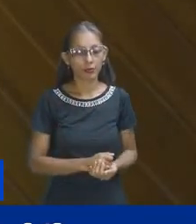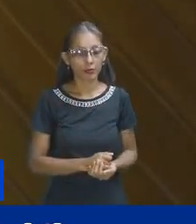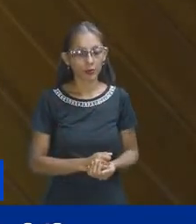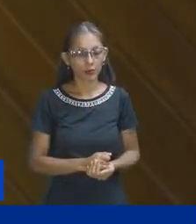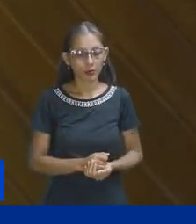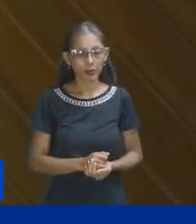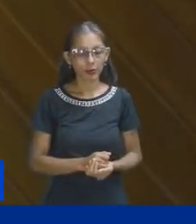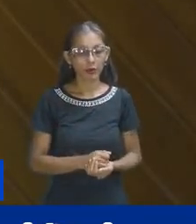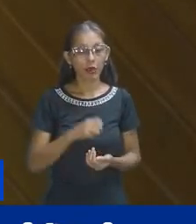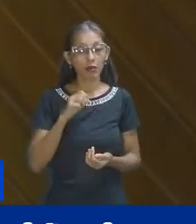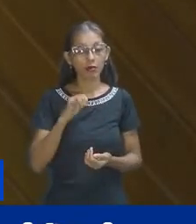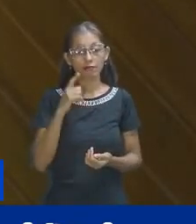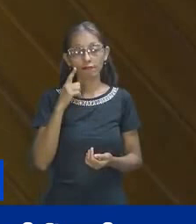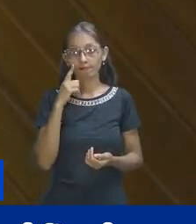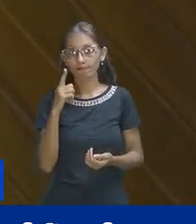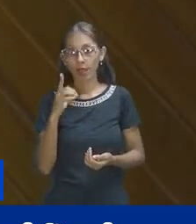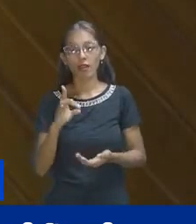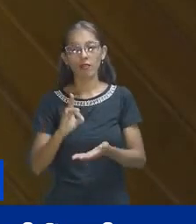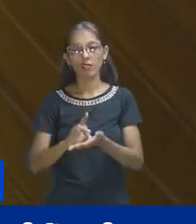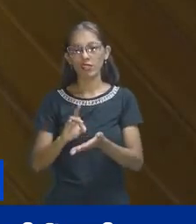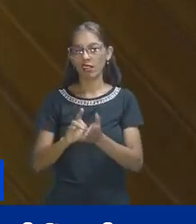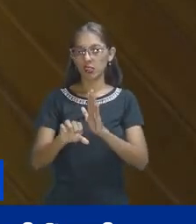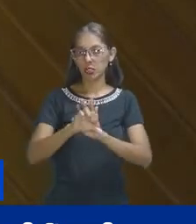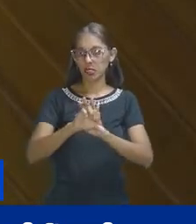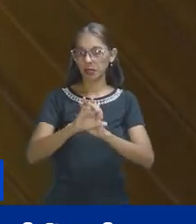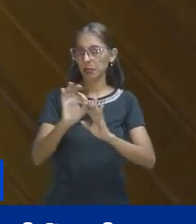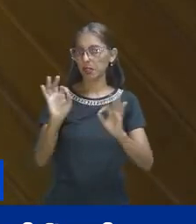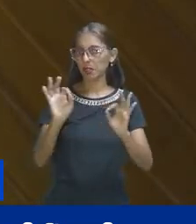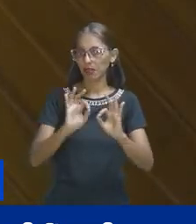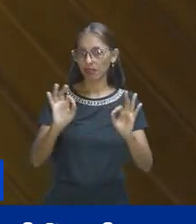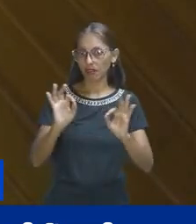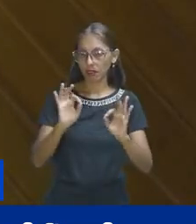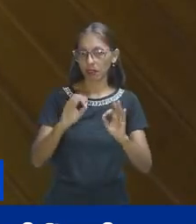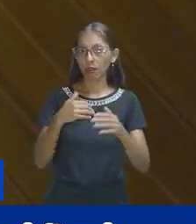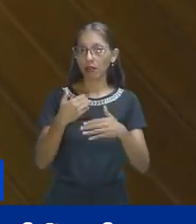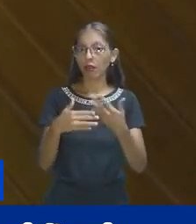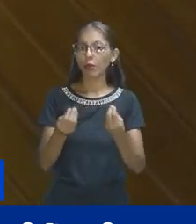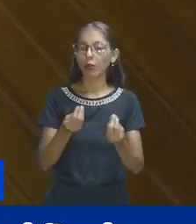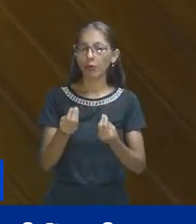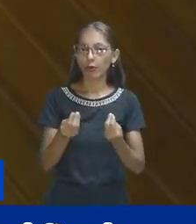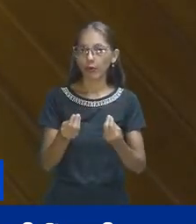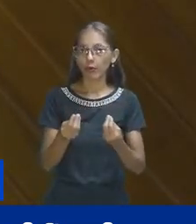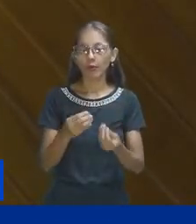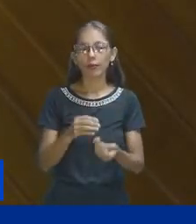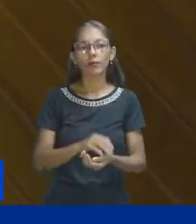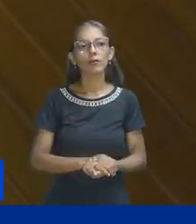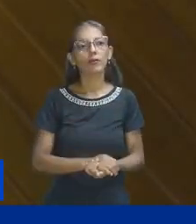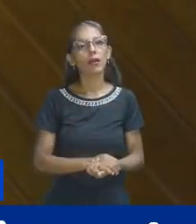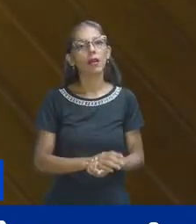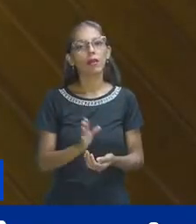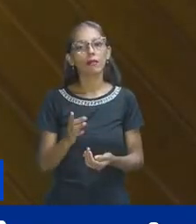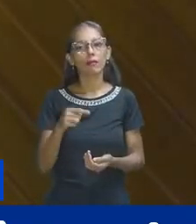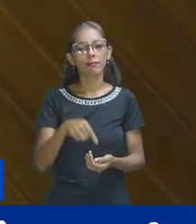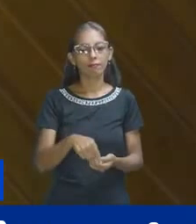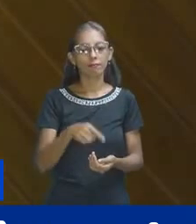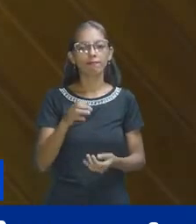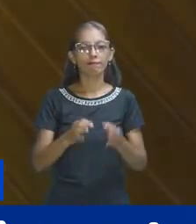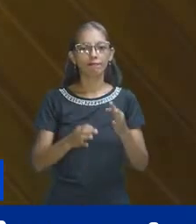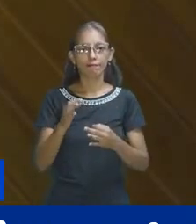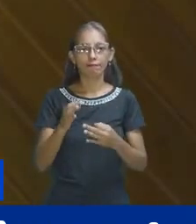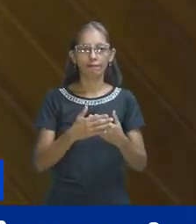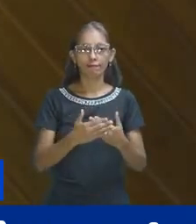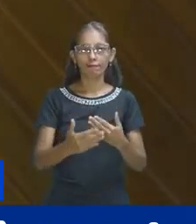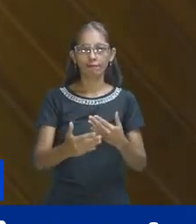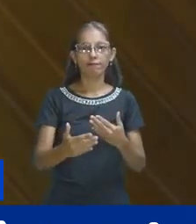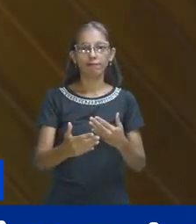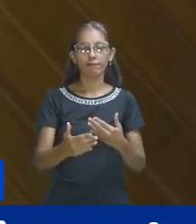não existiu, essa decisão inevitavelmente repercutirá aqui na seara eleitoral. É por isso, então, que a defesa